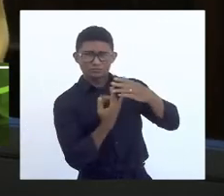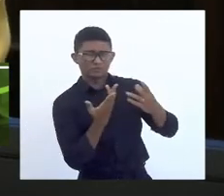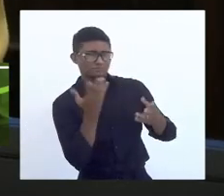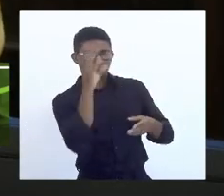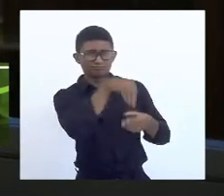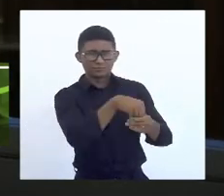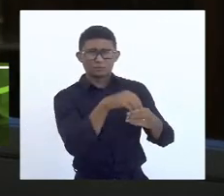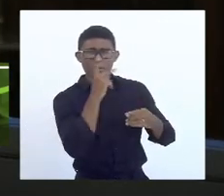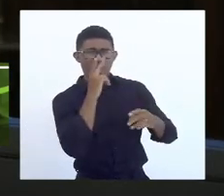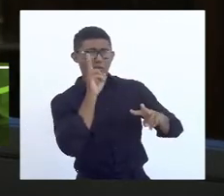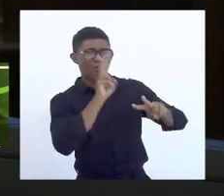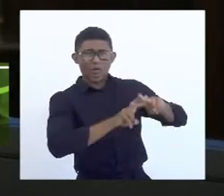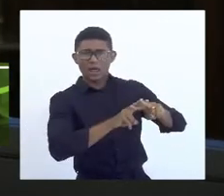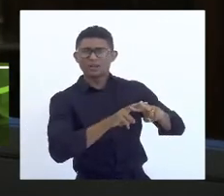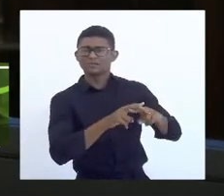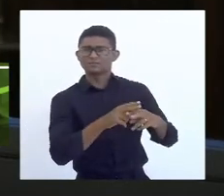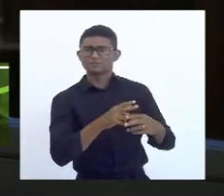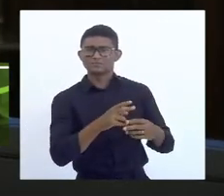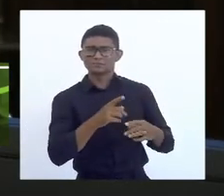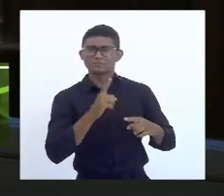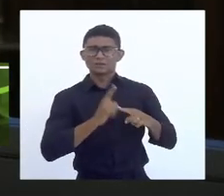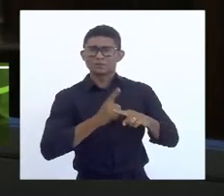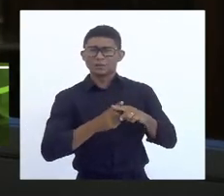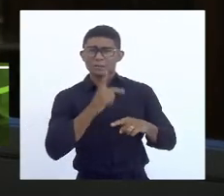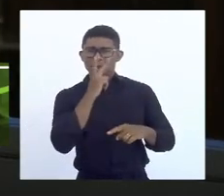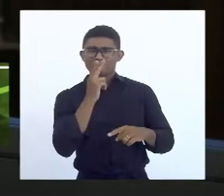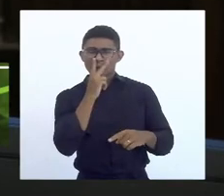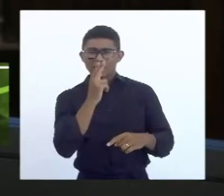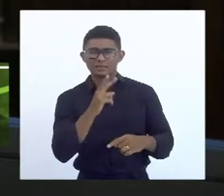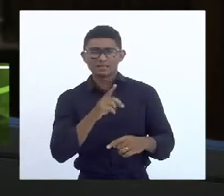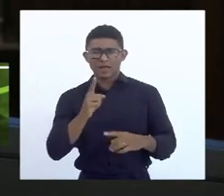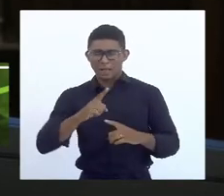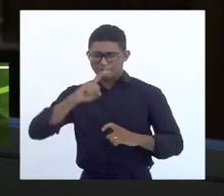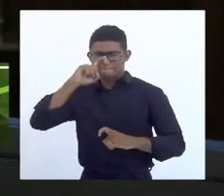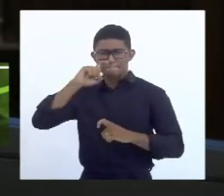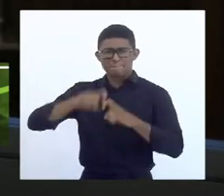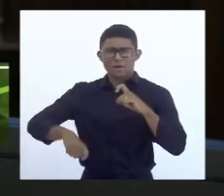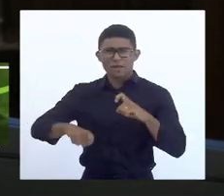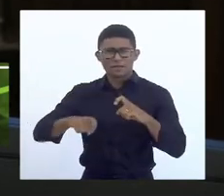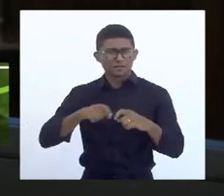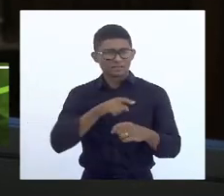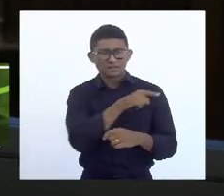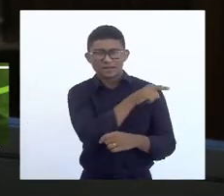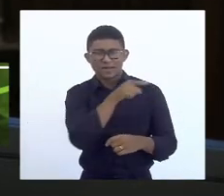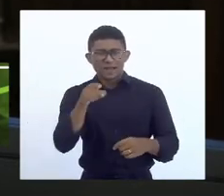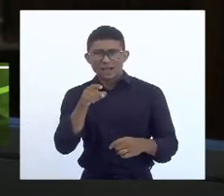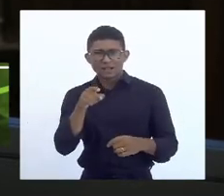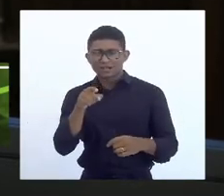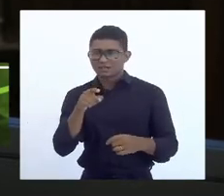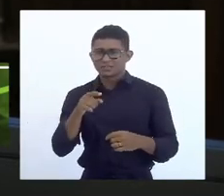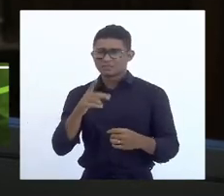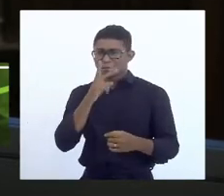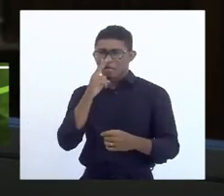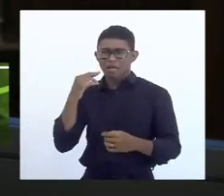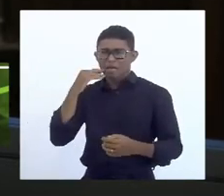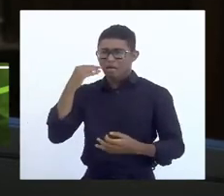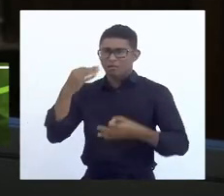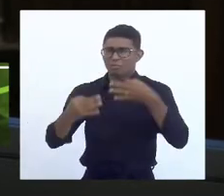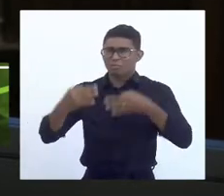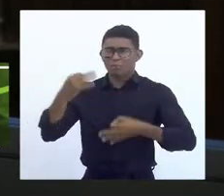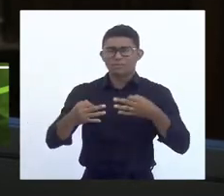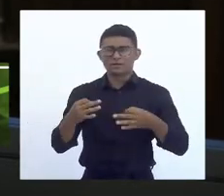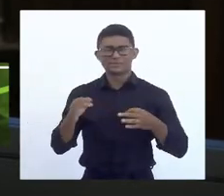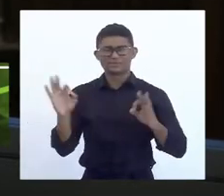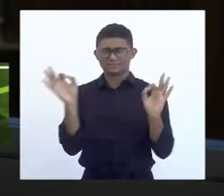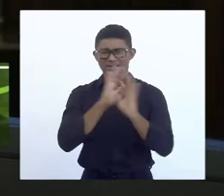na verdade, sobre um assédio, sobre a violação do seu corpo, que todo mundo viu. Então,